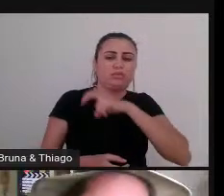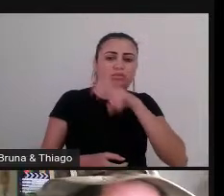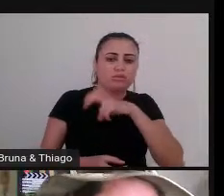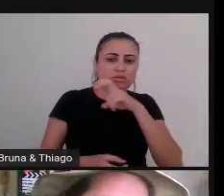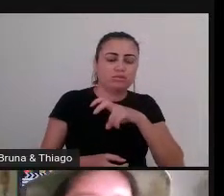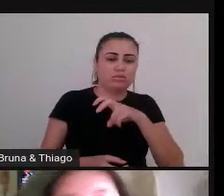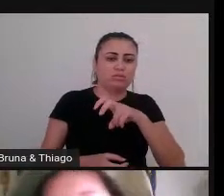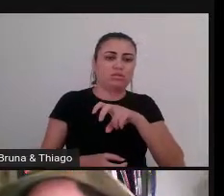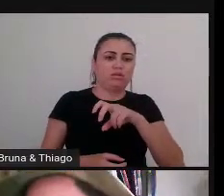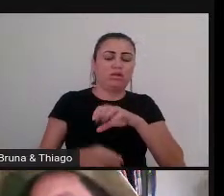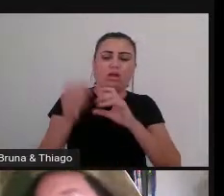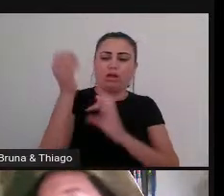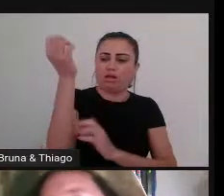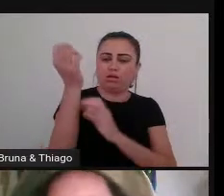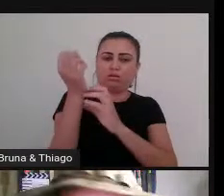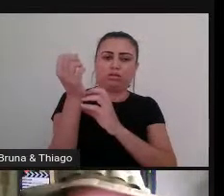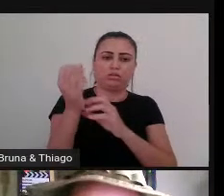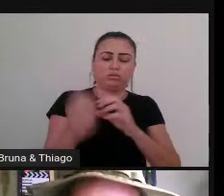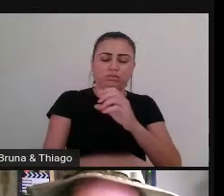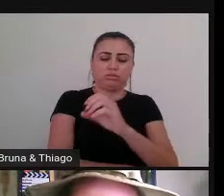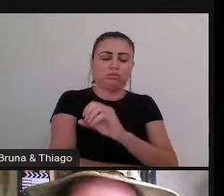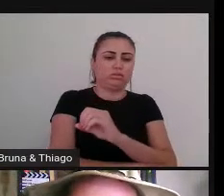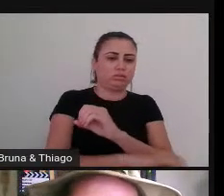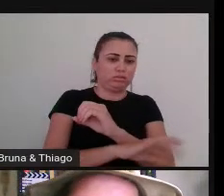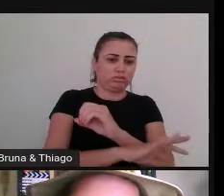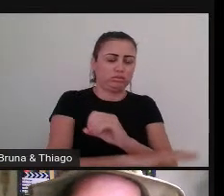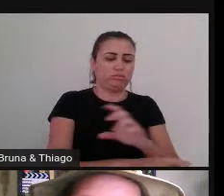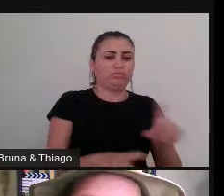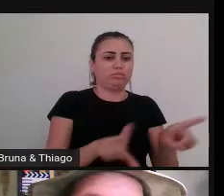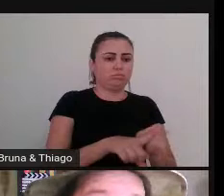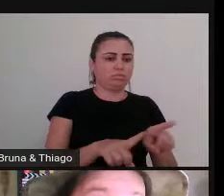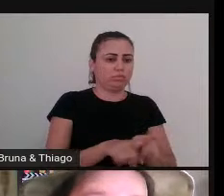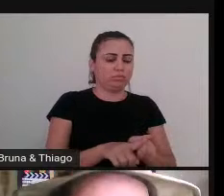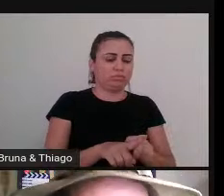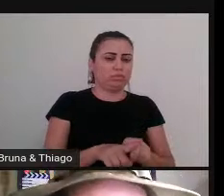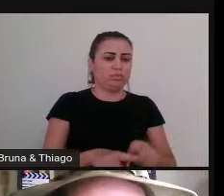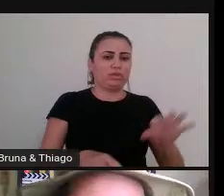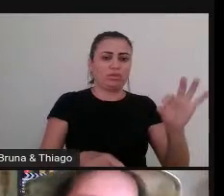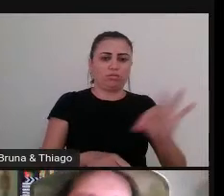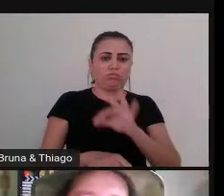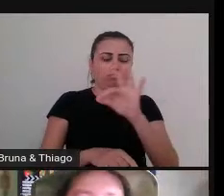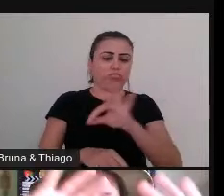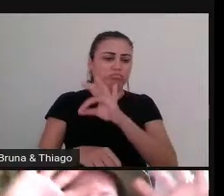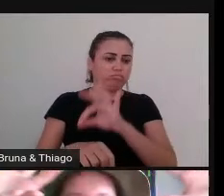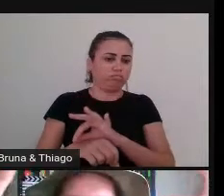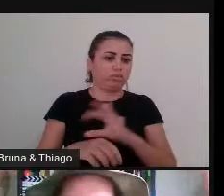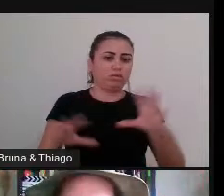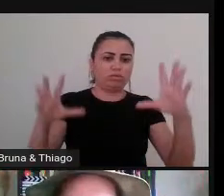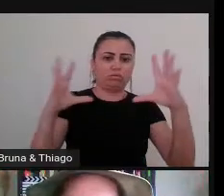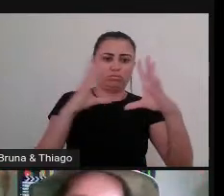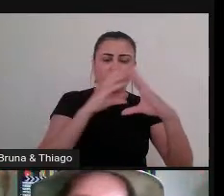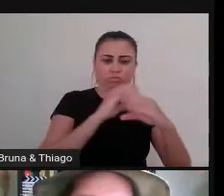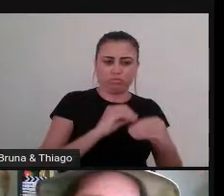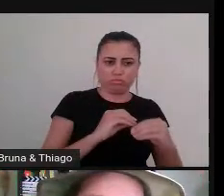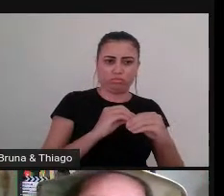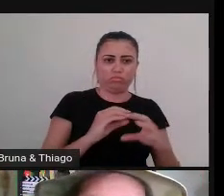formigas, lagartas, abelhas, lacraias. É claro que de uma forma bem resumida, né, de uma forma mais